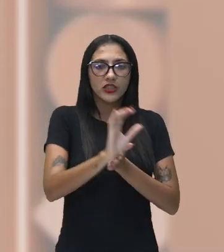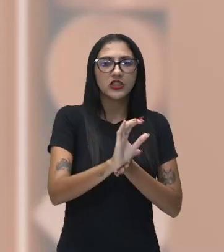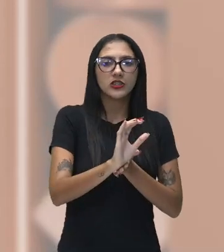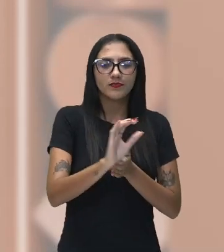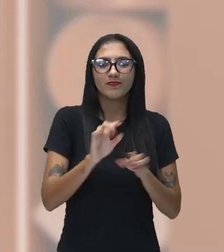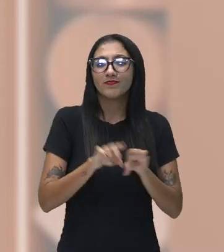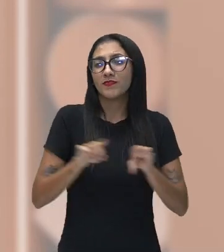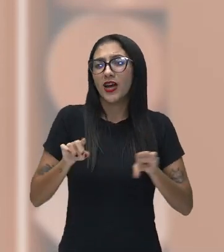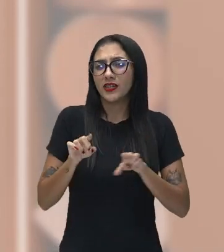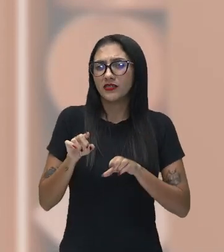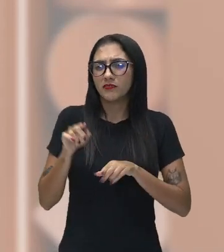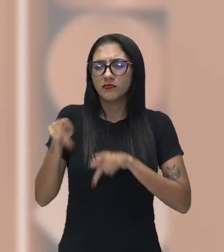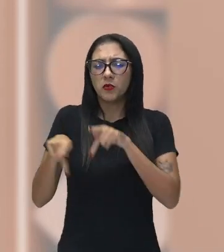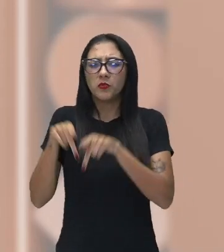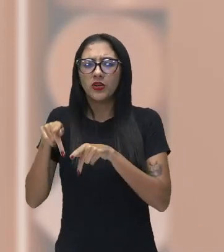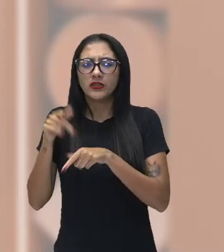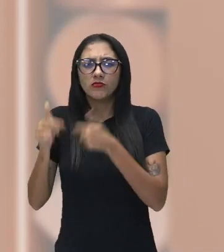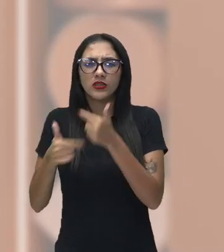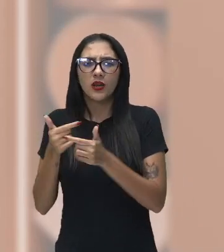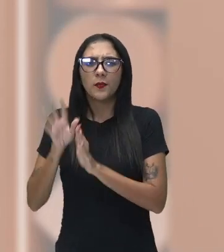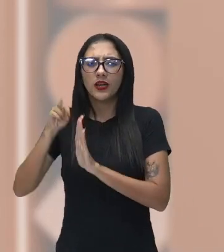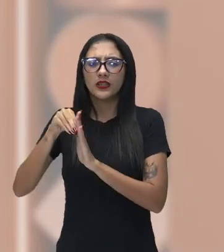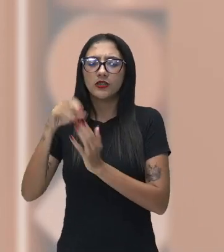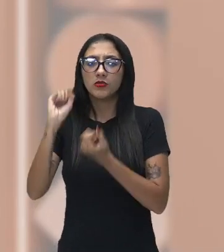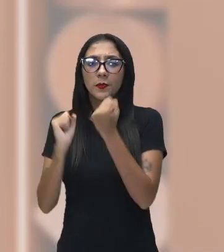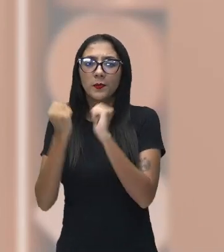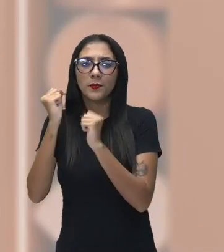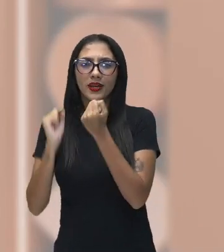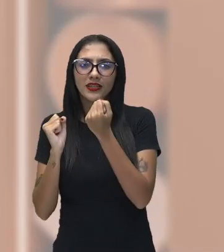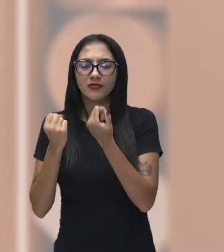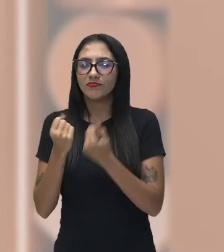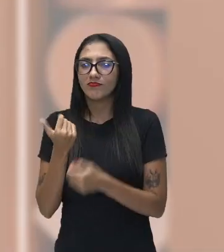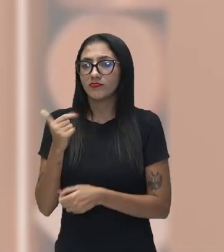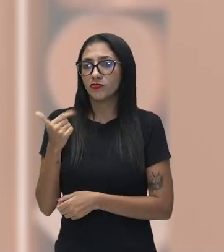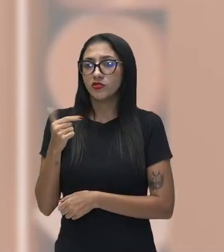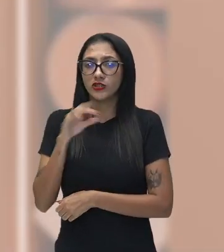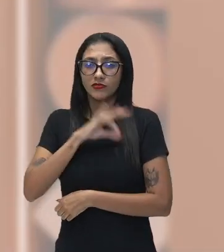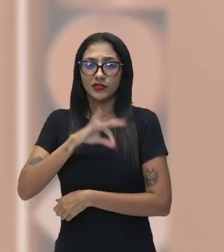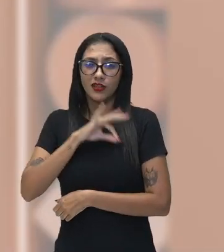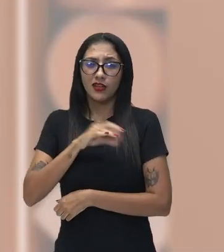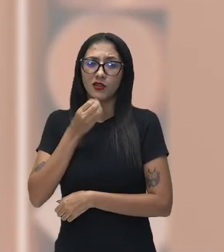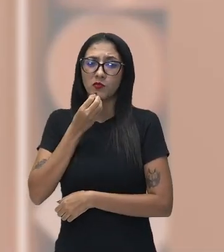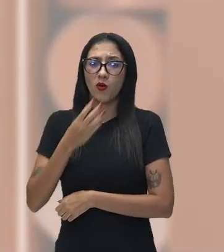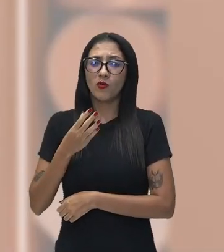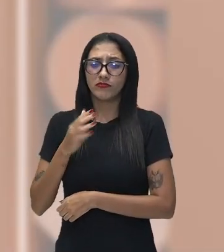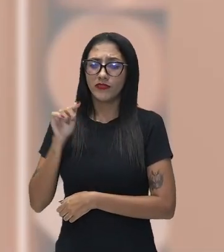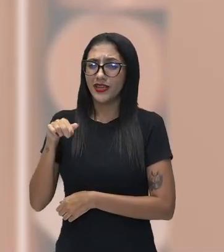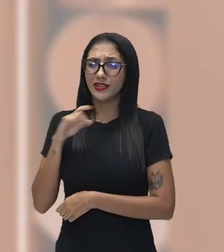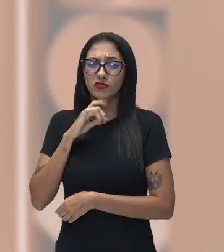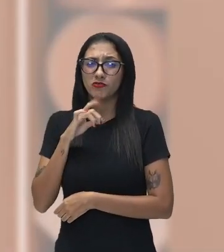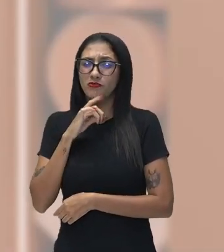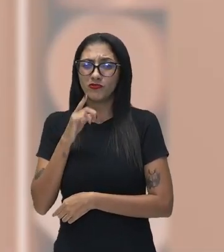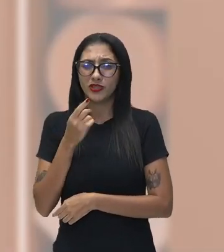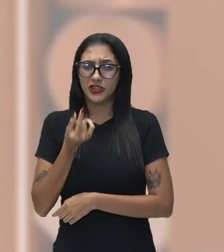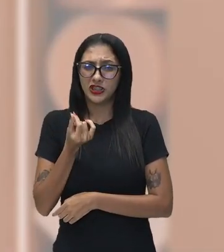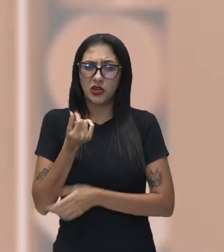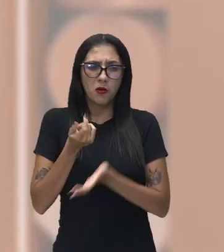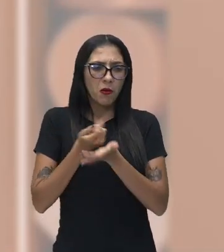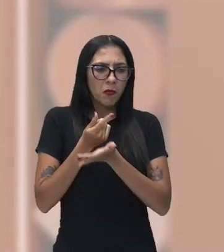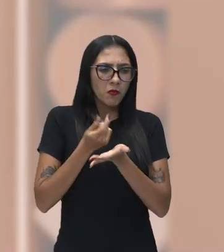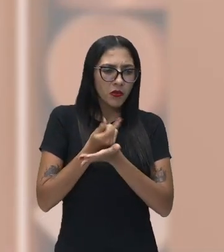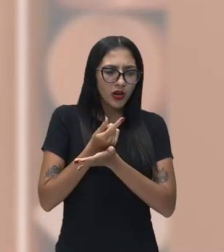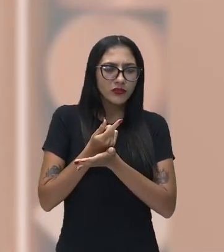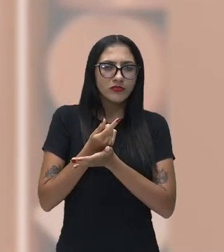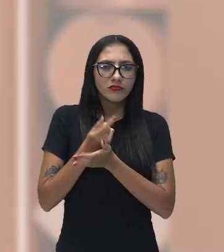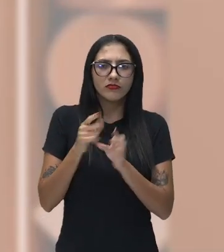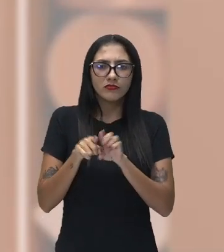não acompanhava essa mesma valorização dos produtos. Então, eles não conseguiam comprar. Em consequência disso, muitos produtos estocados